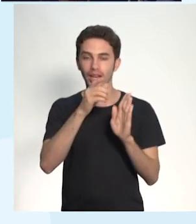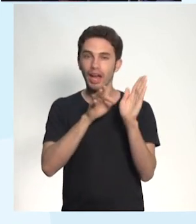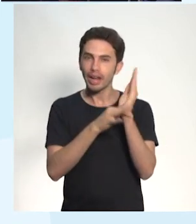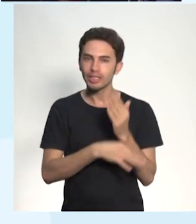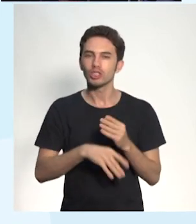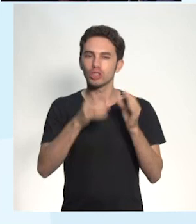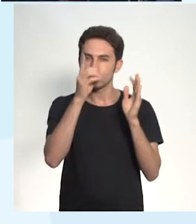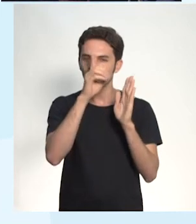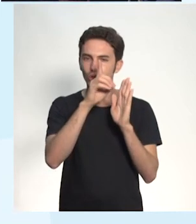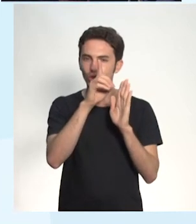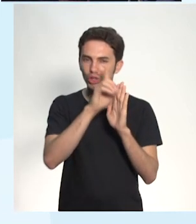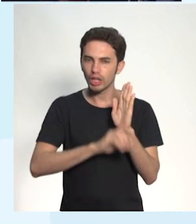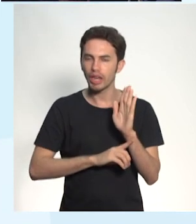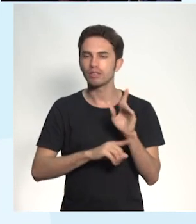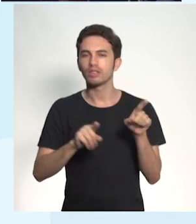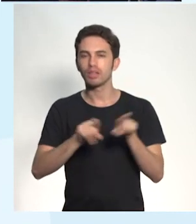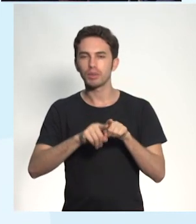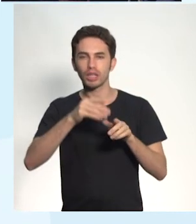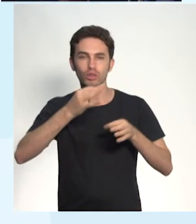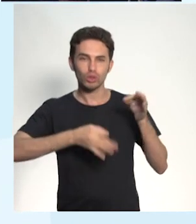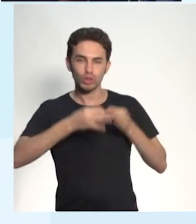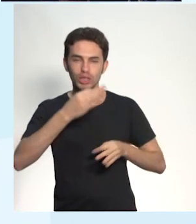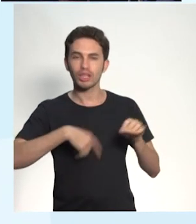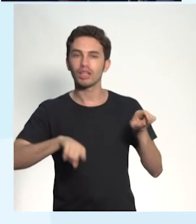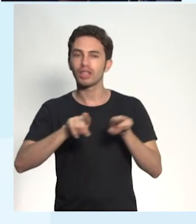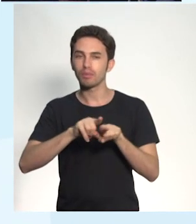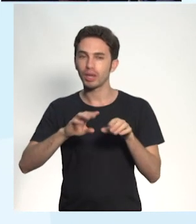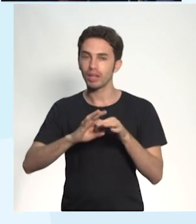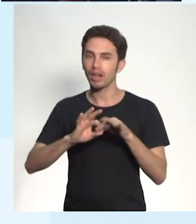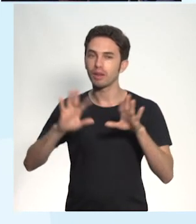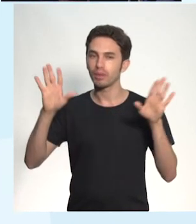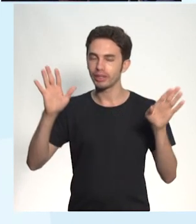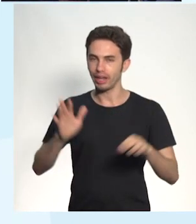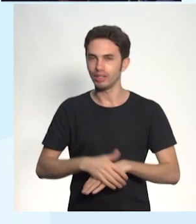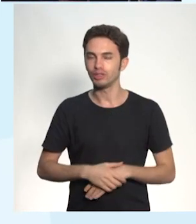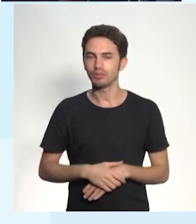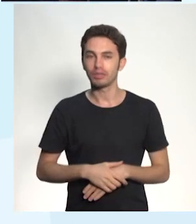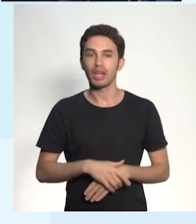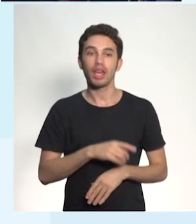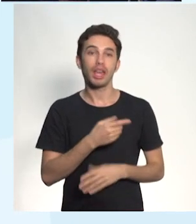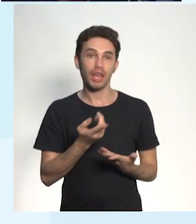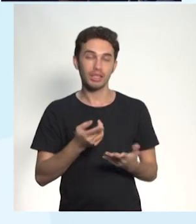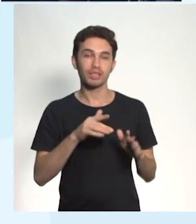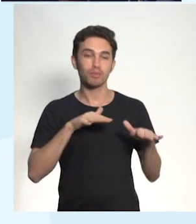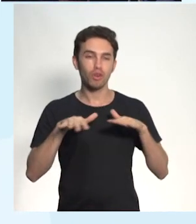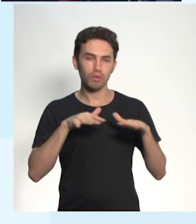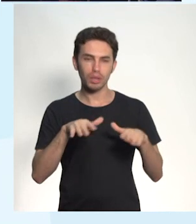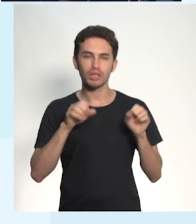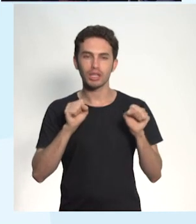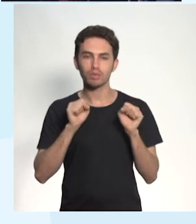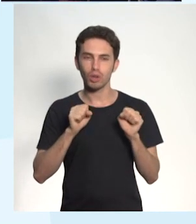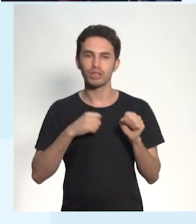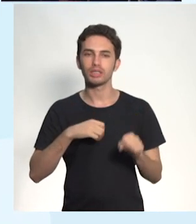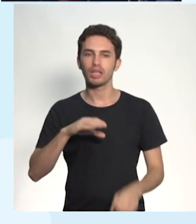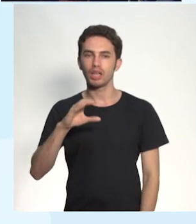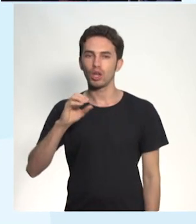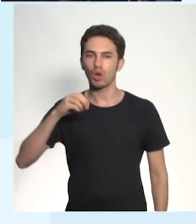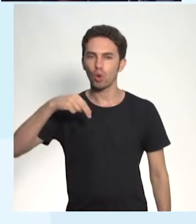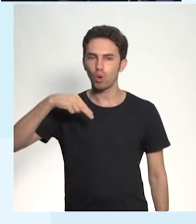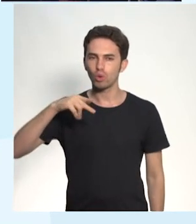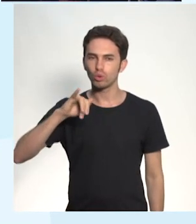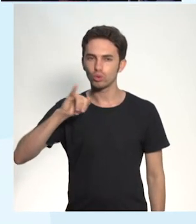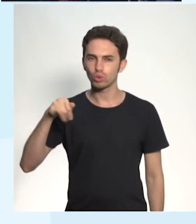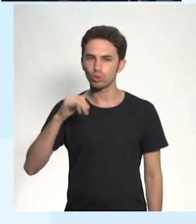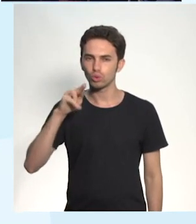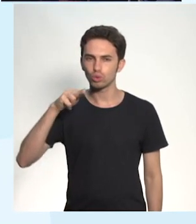garantir, né, tanto dos direitos, tanto da justiça e pela liberdade. E esses movimentos, eles podem ser conjunturais, né?